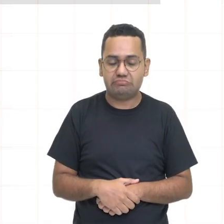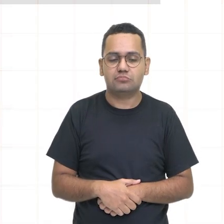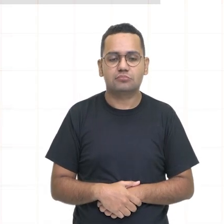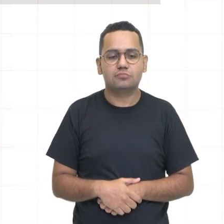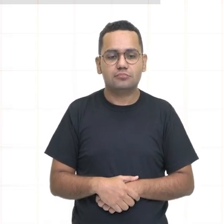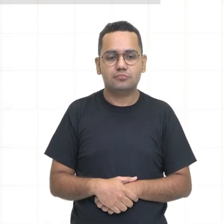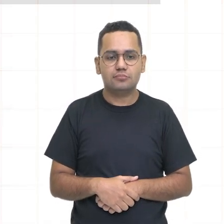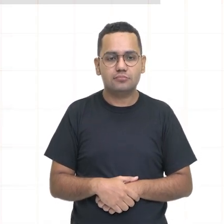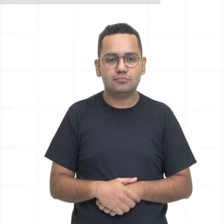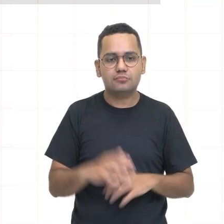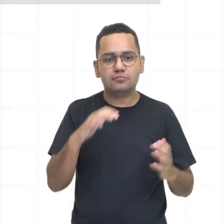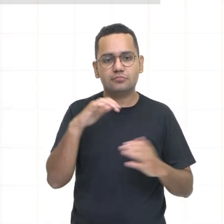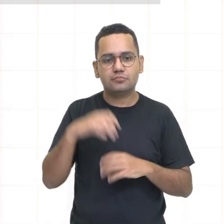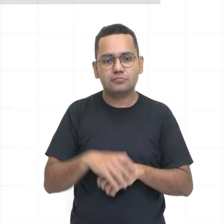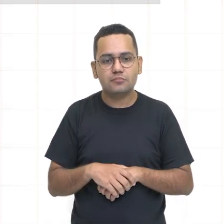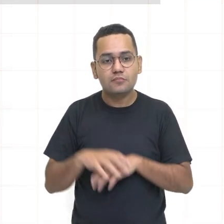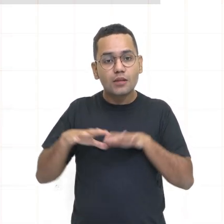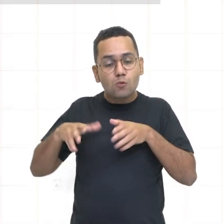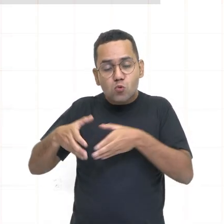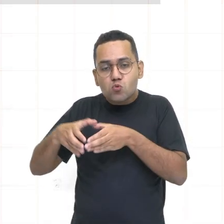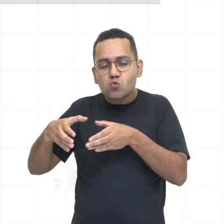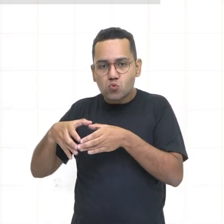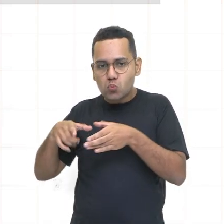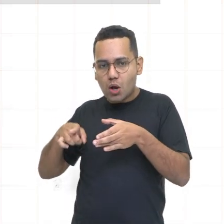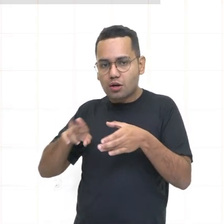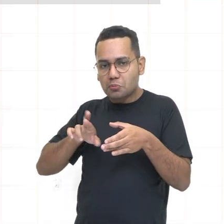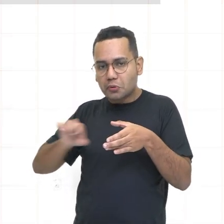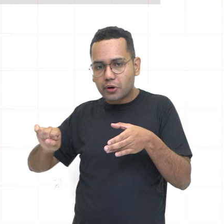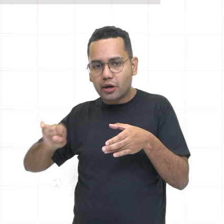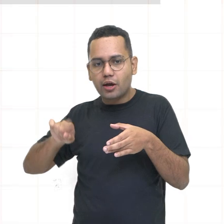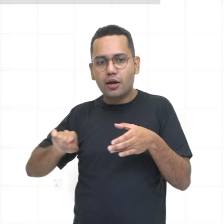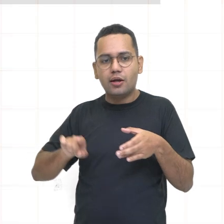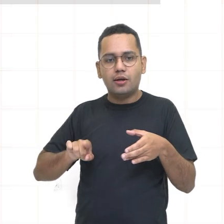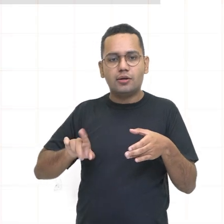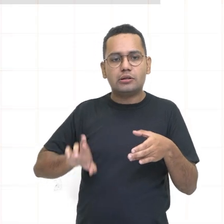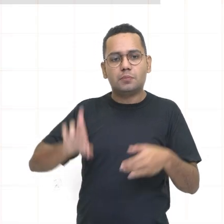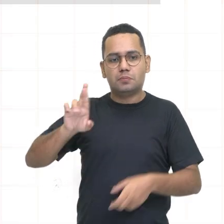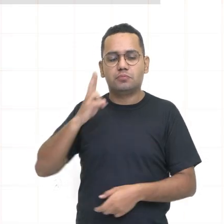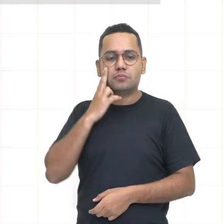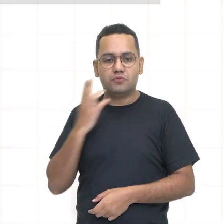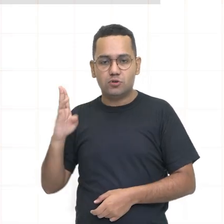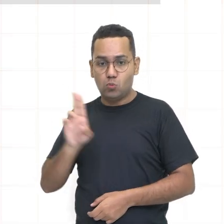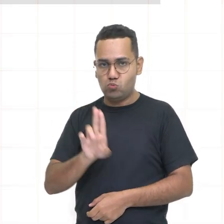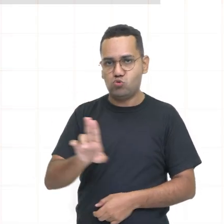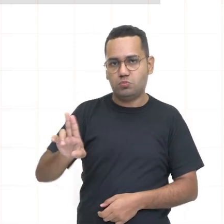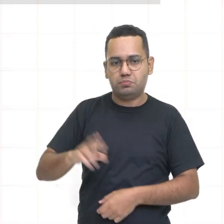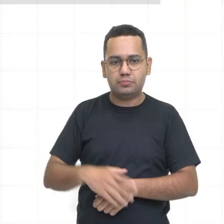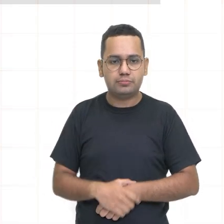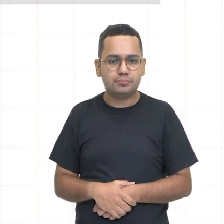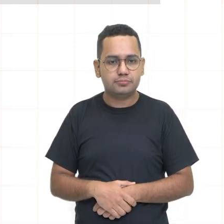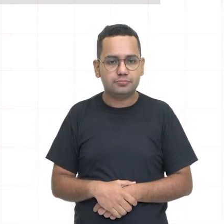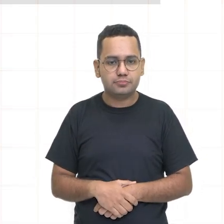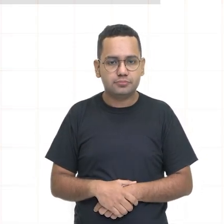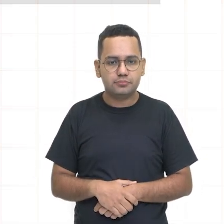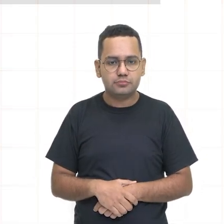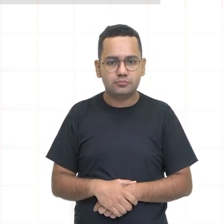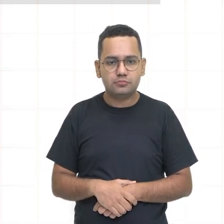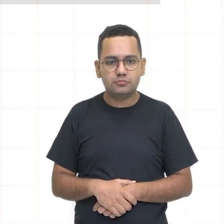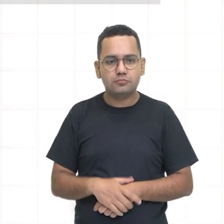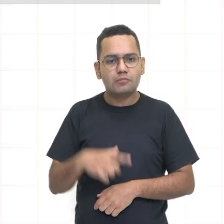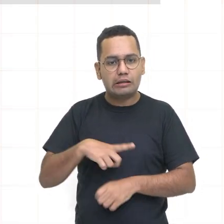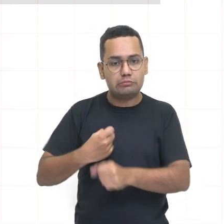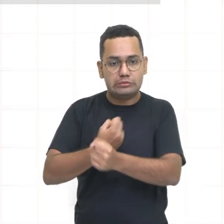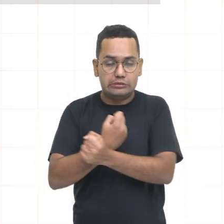tropas soviéticas lideradas pelo general Vasily Chukov mantiveram